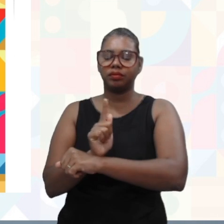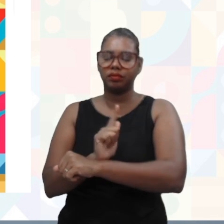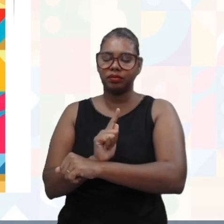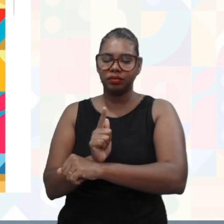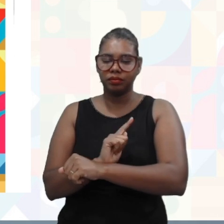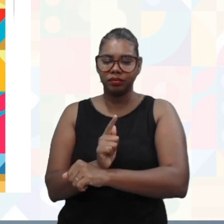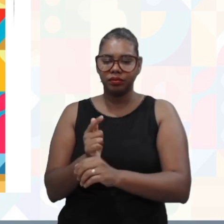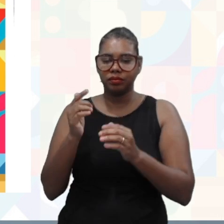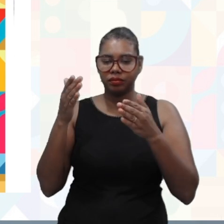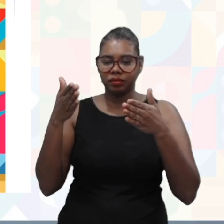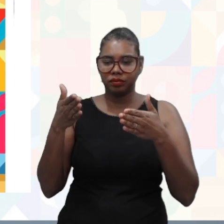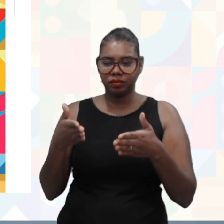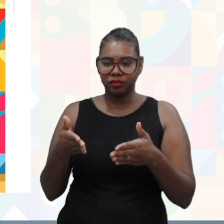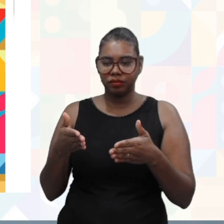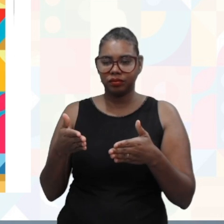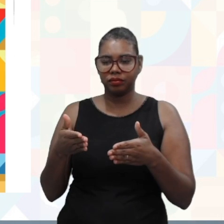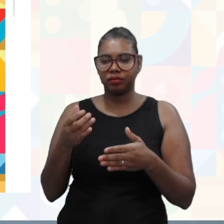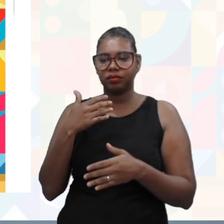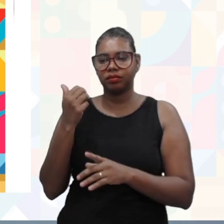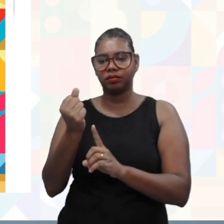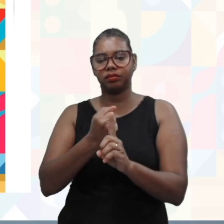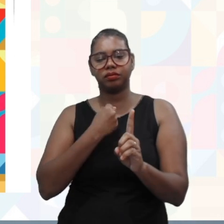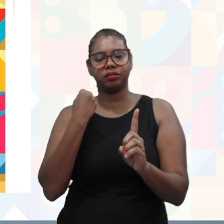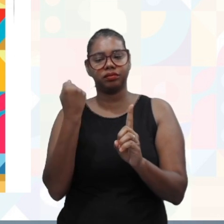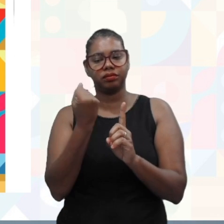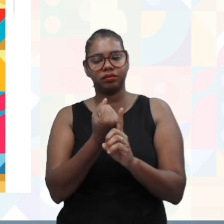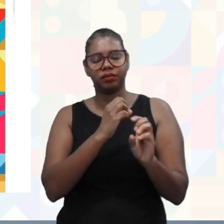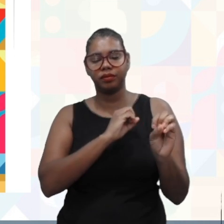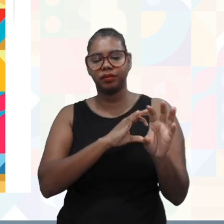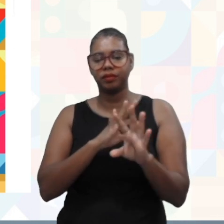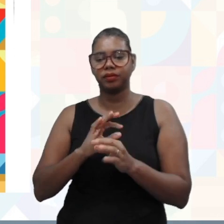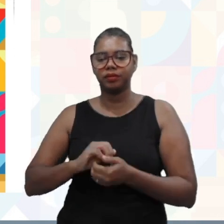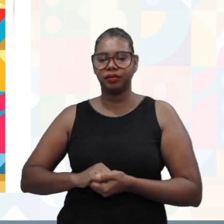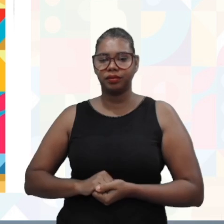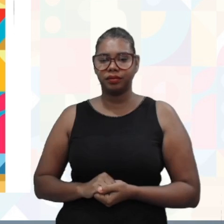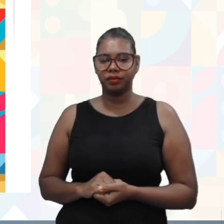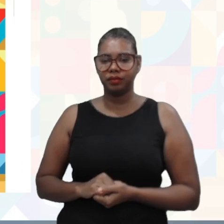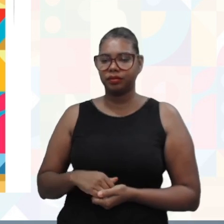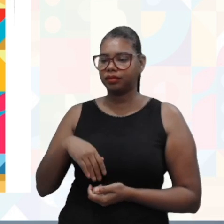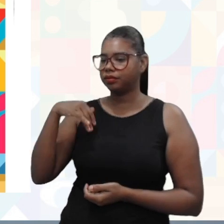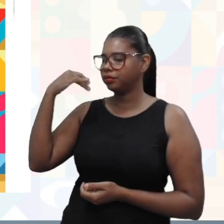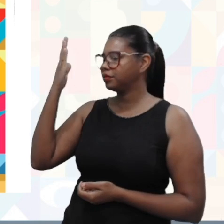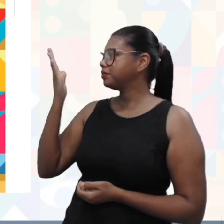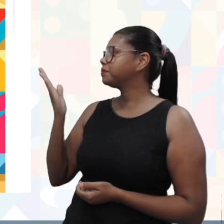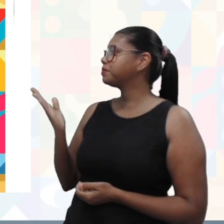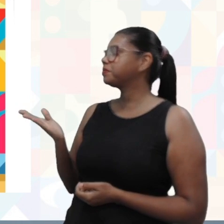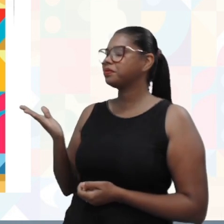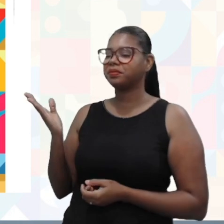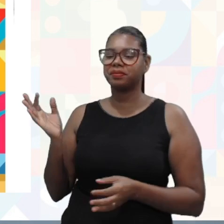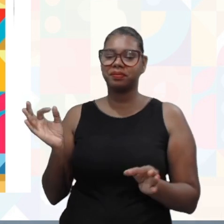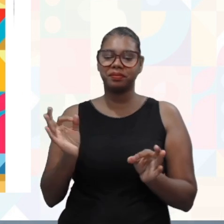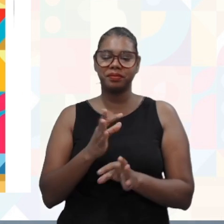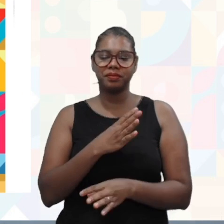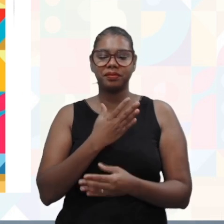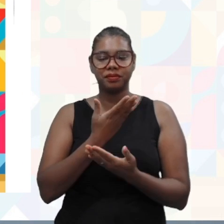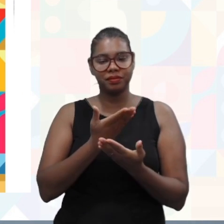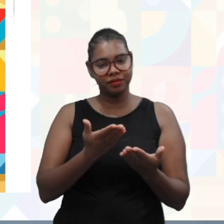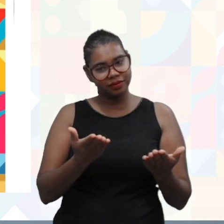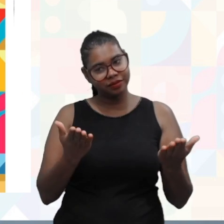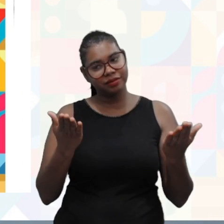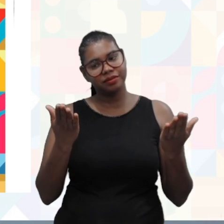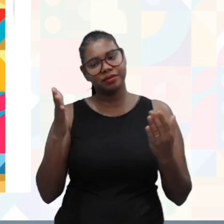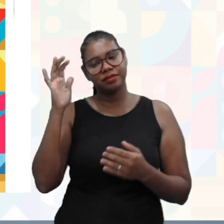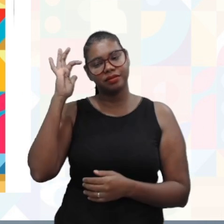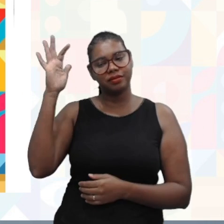que foca na qualidade social da educação. E agora, para concluir, eu gostaria de deixar uma mensagem